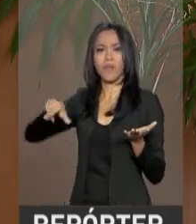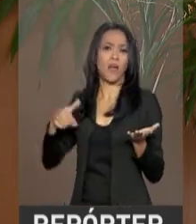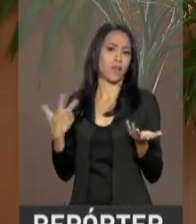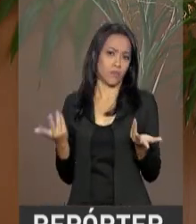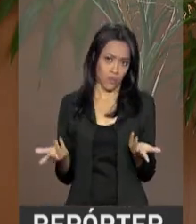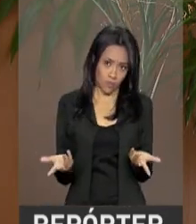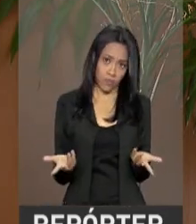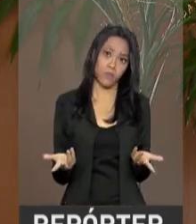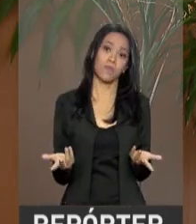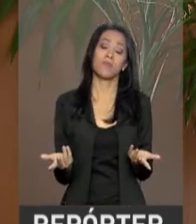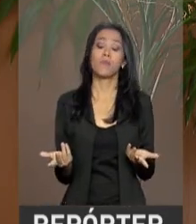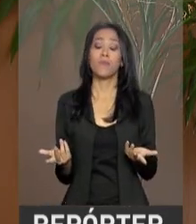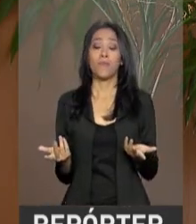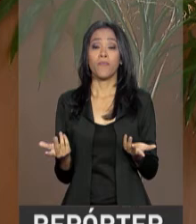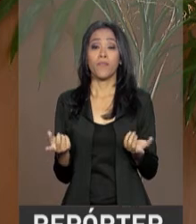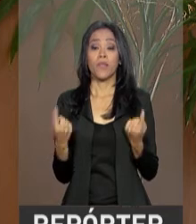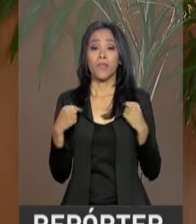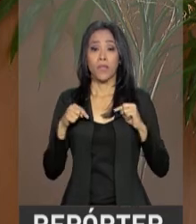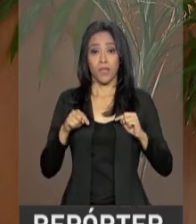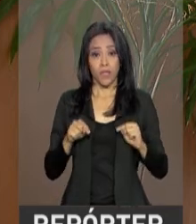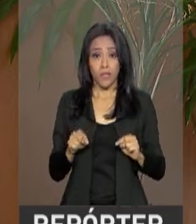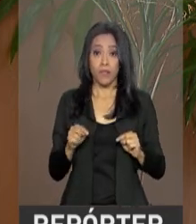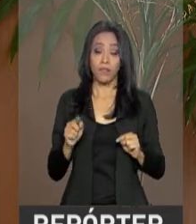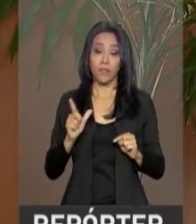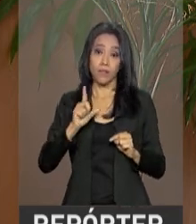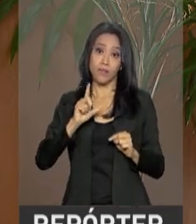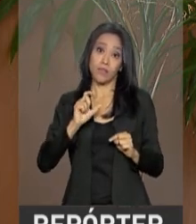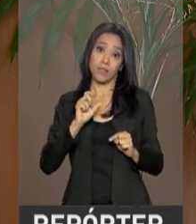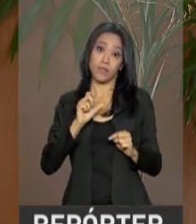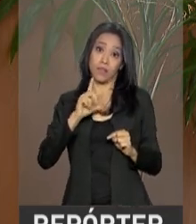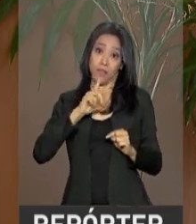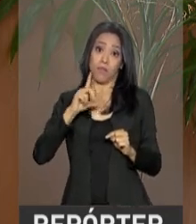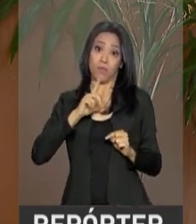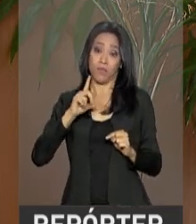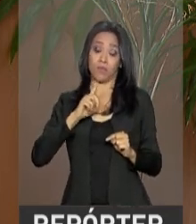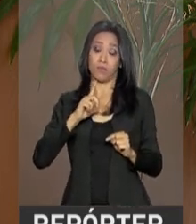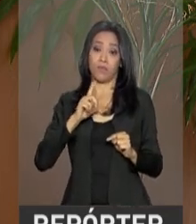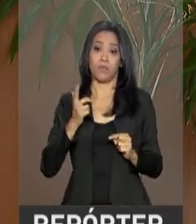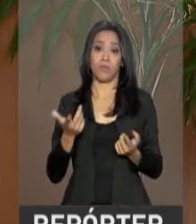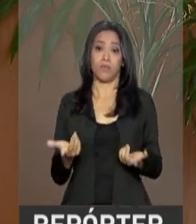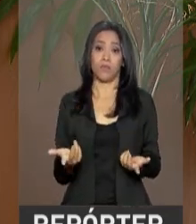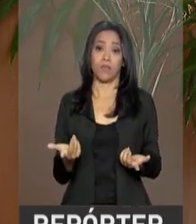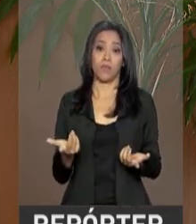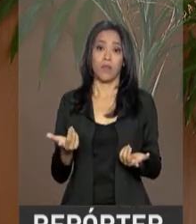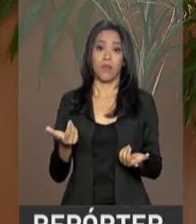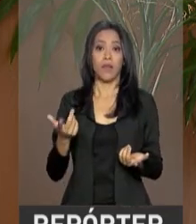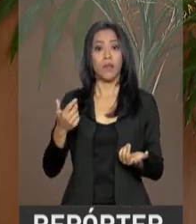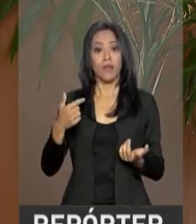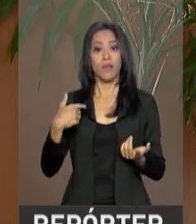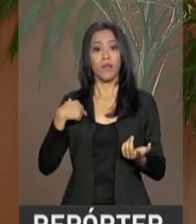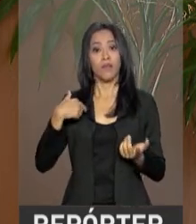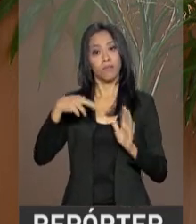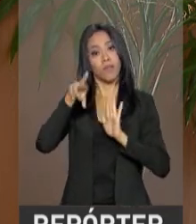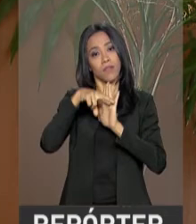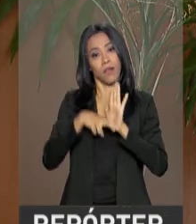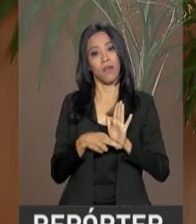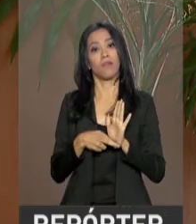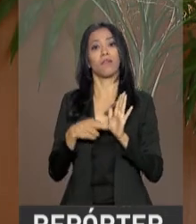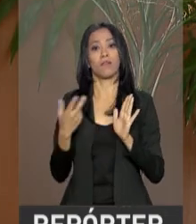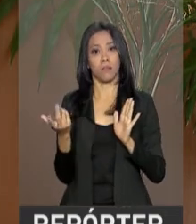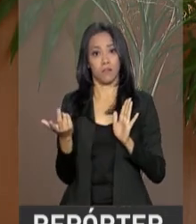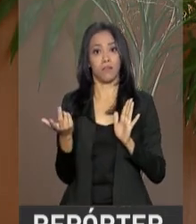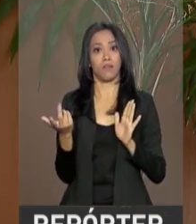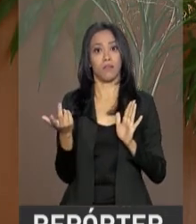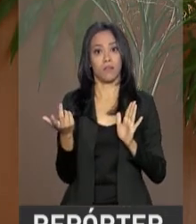que digamos se temos passamos a nos regê por